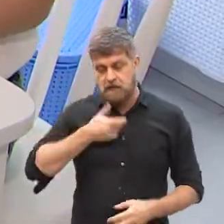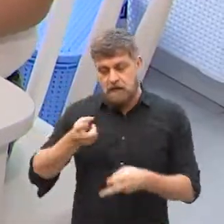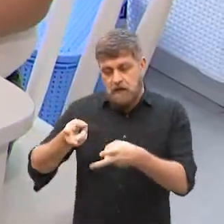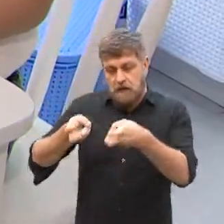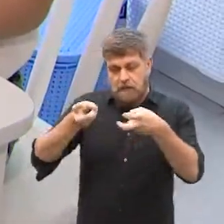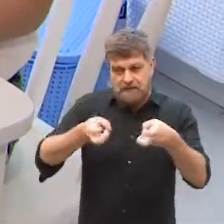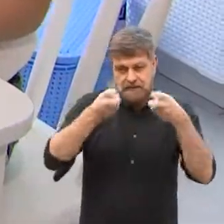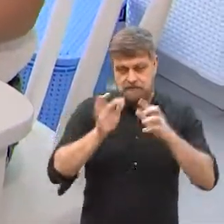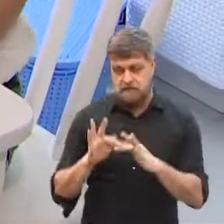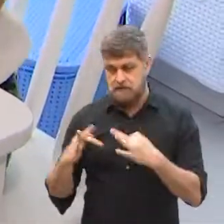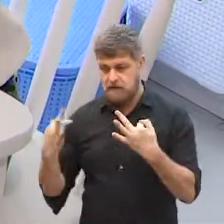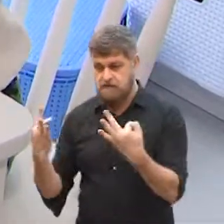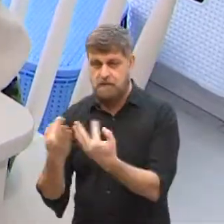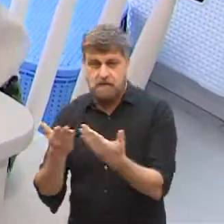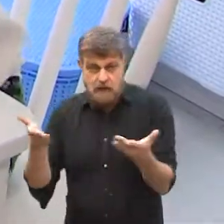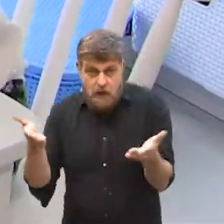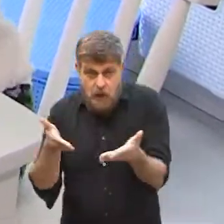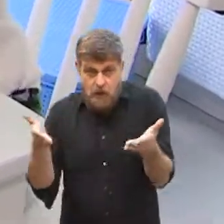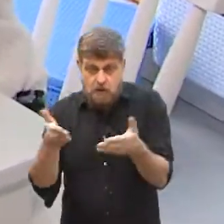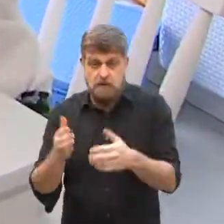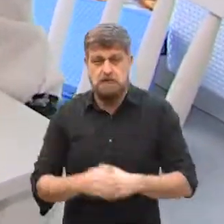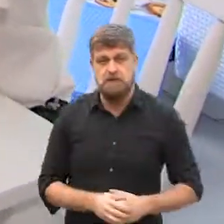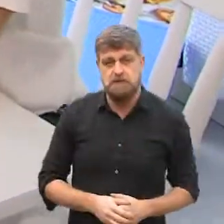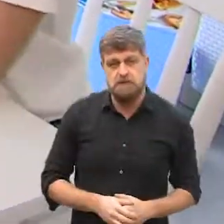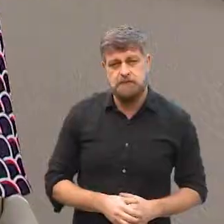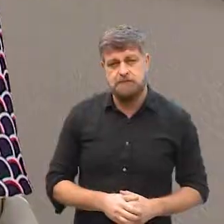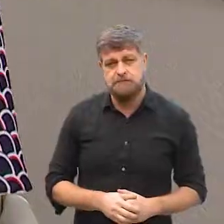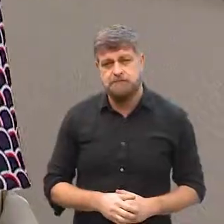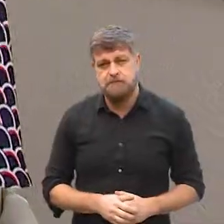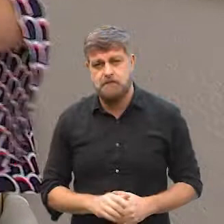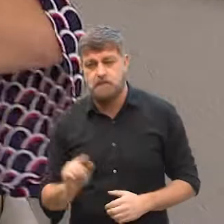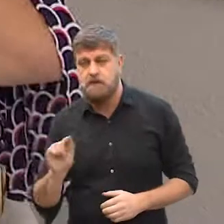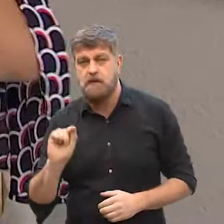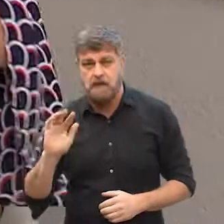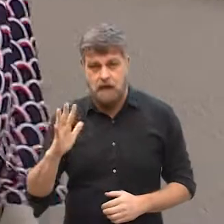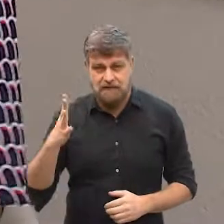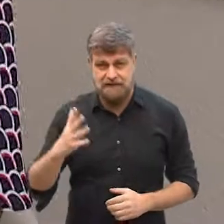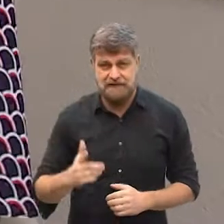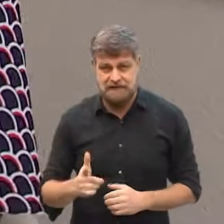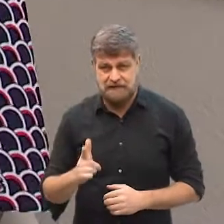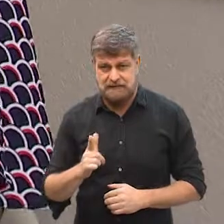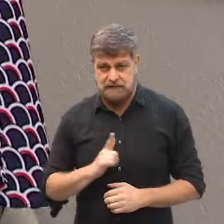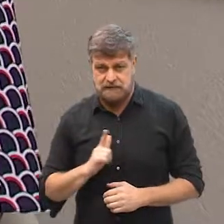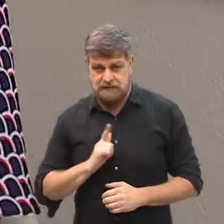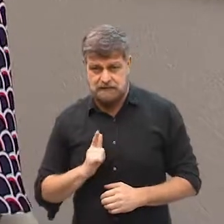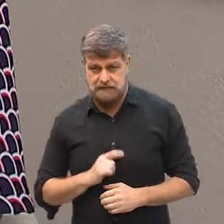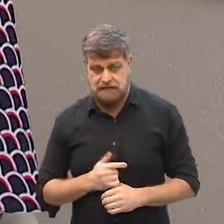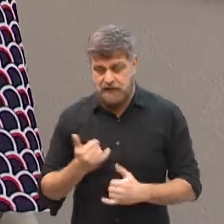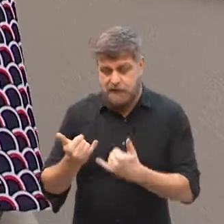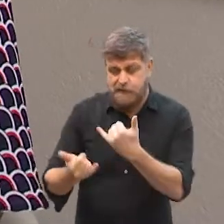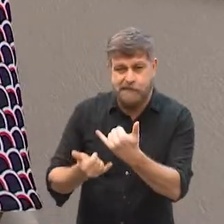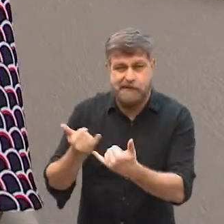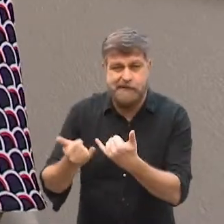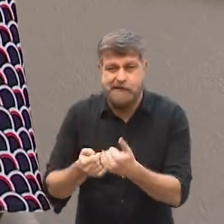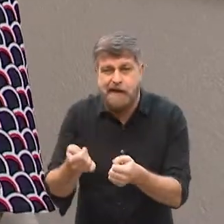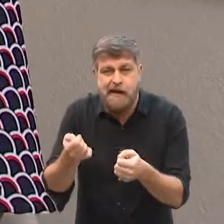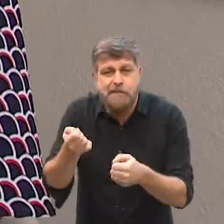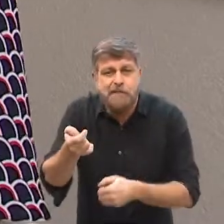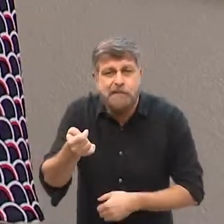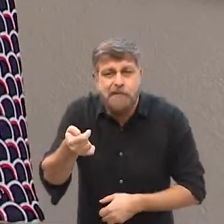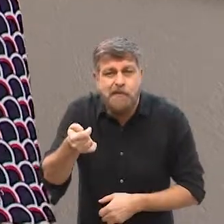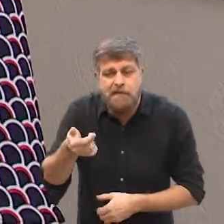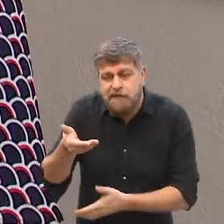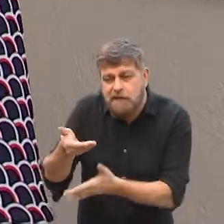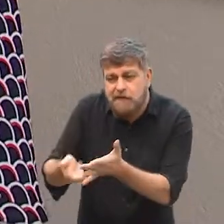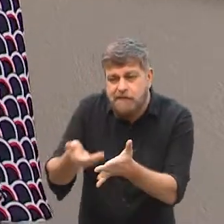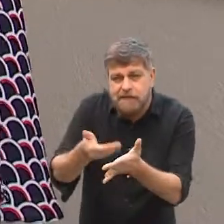é que as famílias hoje em dia, acho que até assim, estão perdendo um pouco o brincar com a criança,